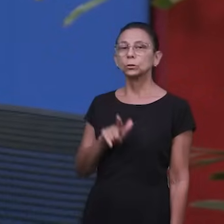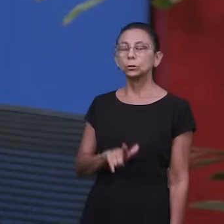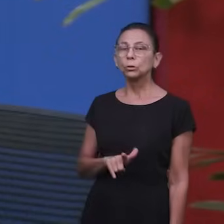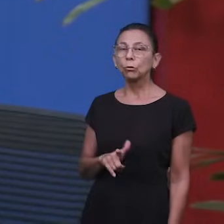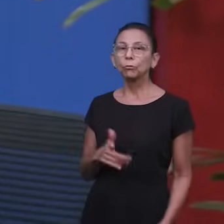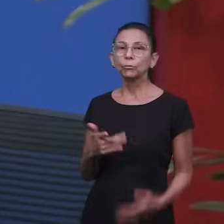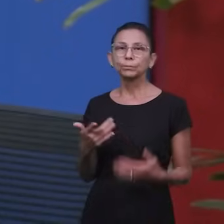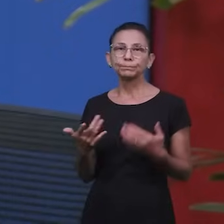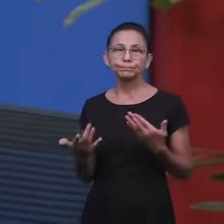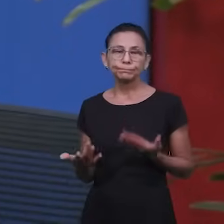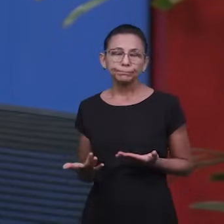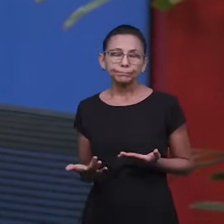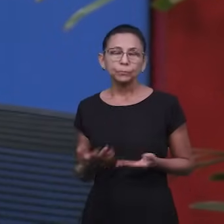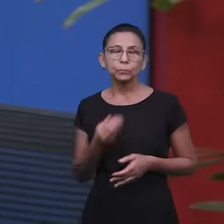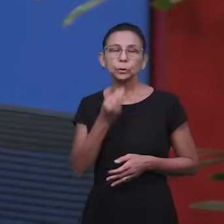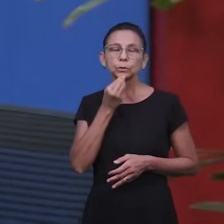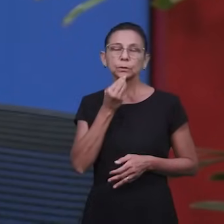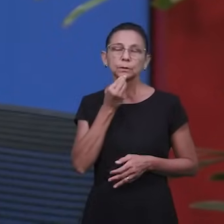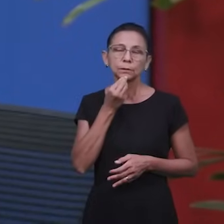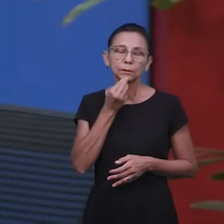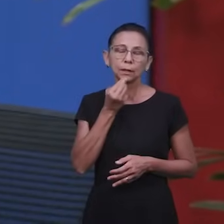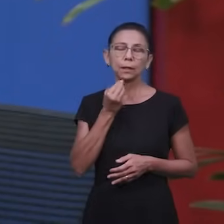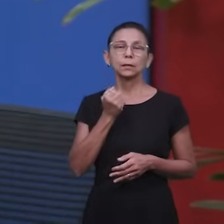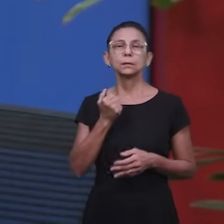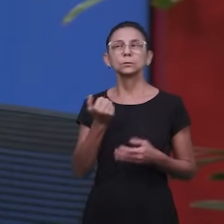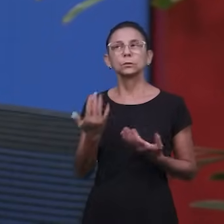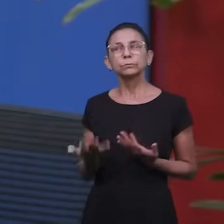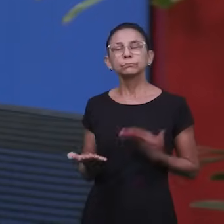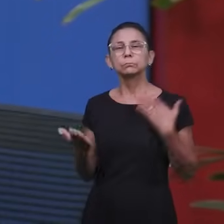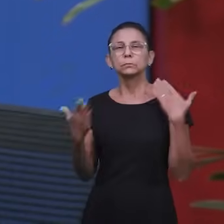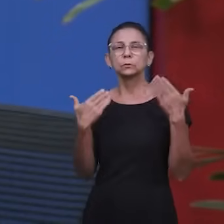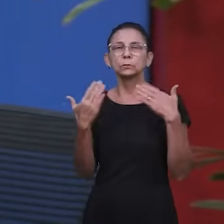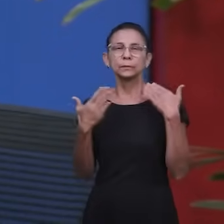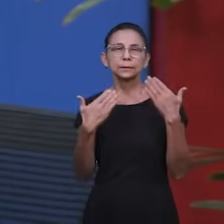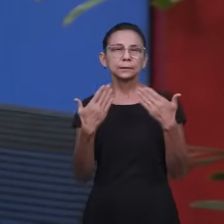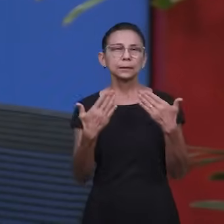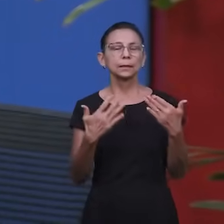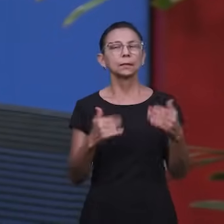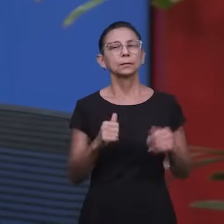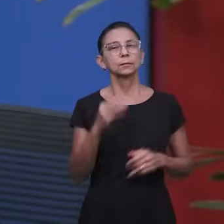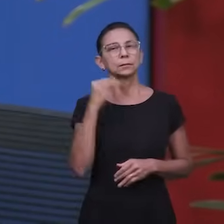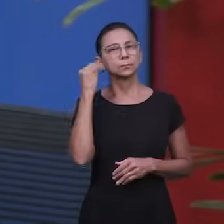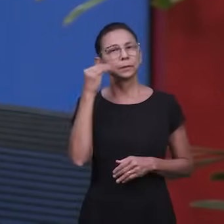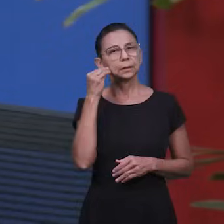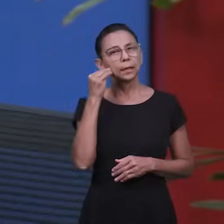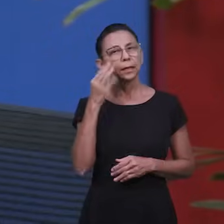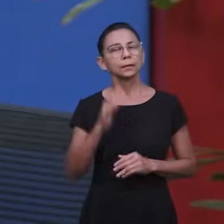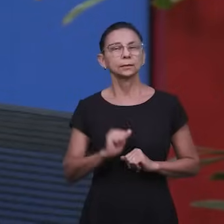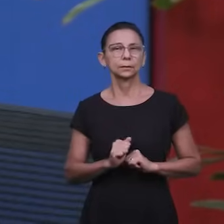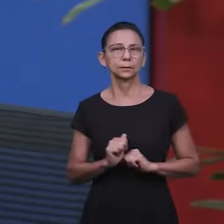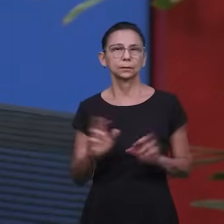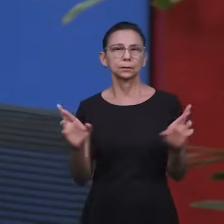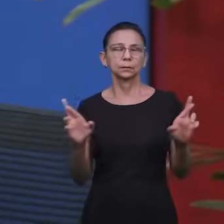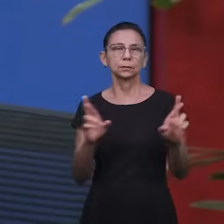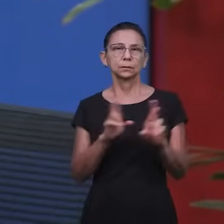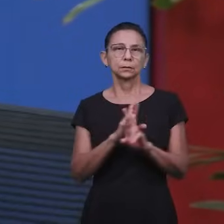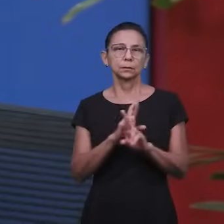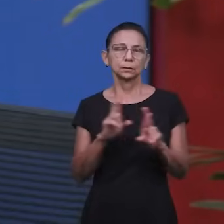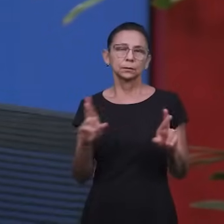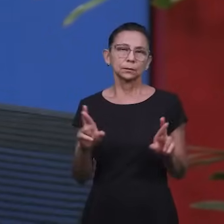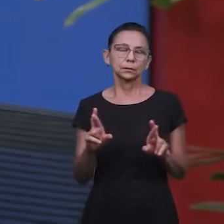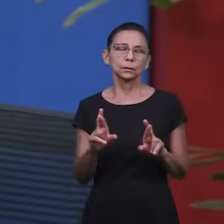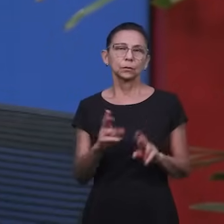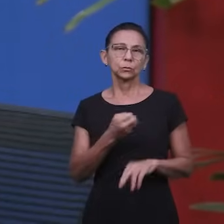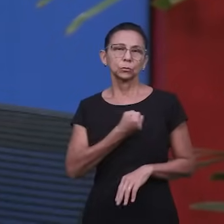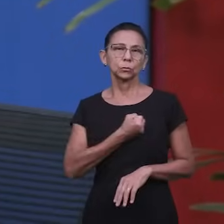vez aqui nessa mesa para conversar sobre experiências do